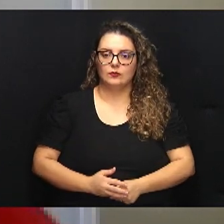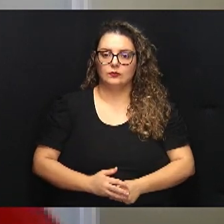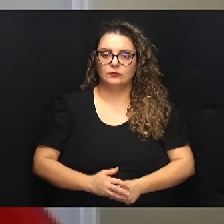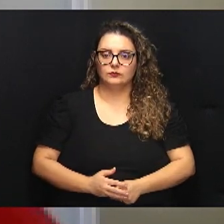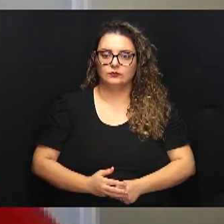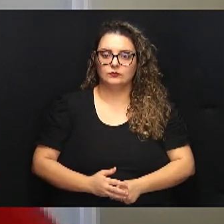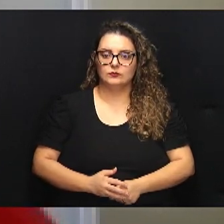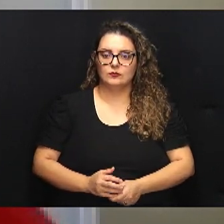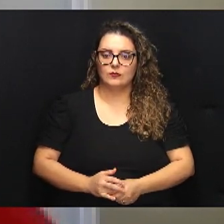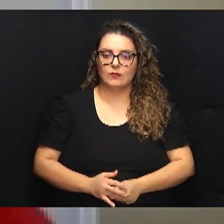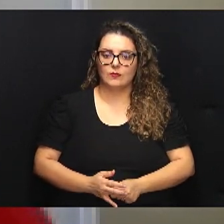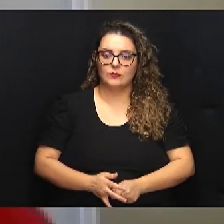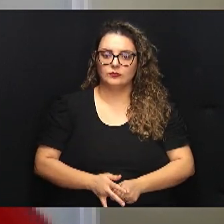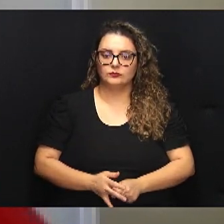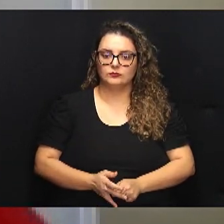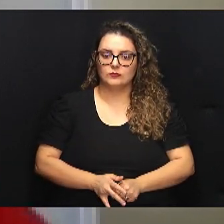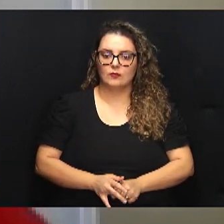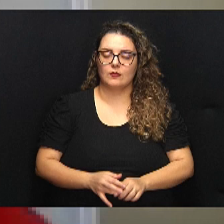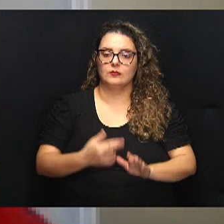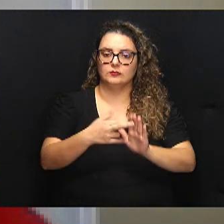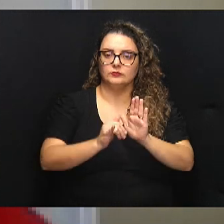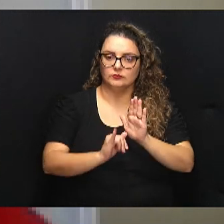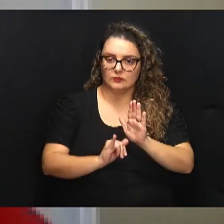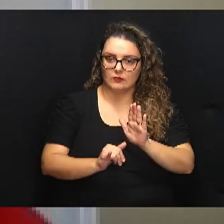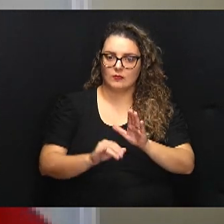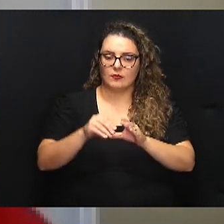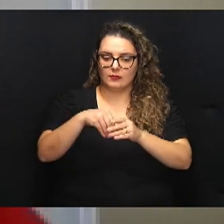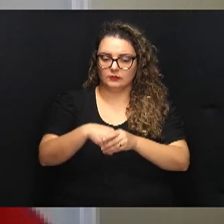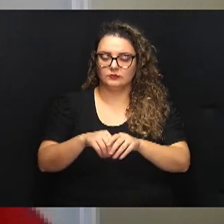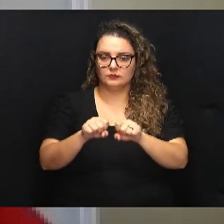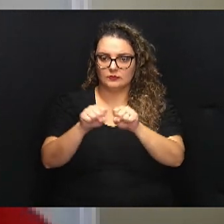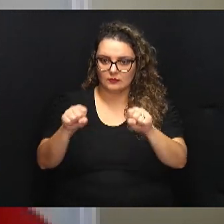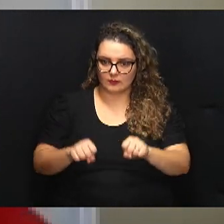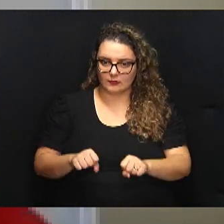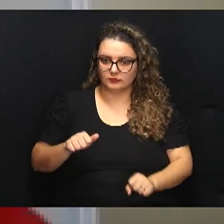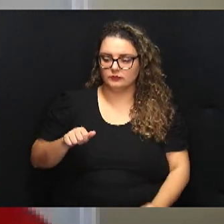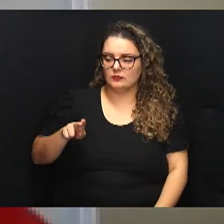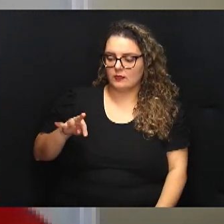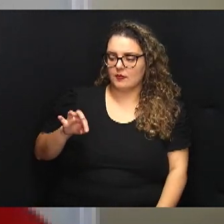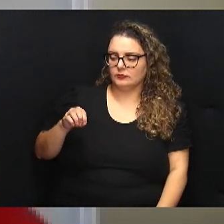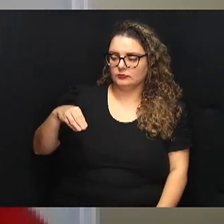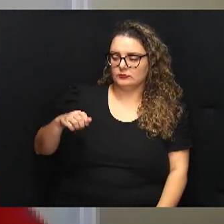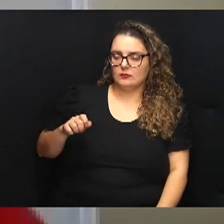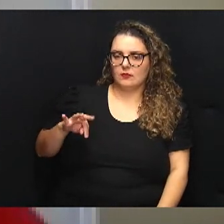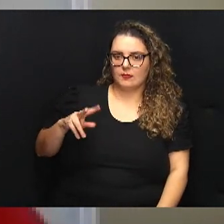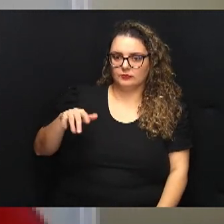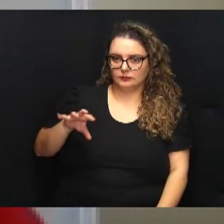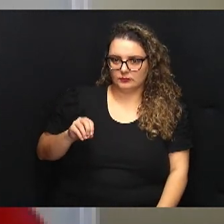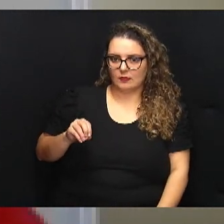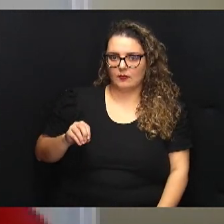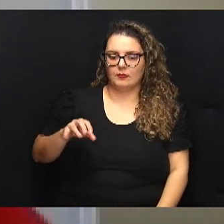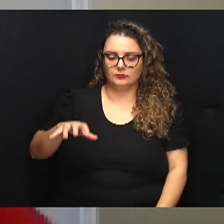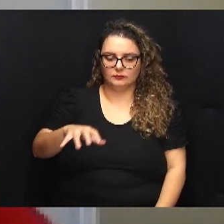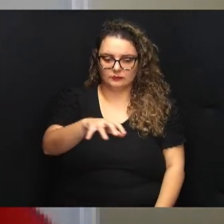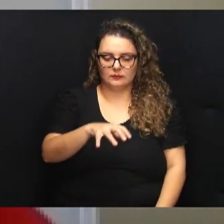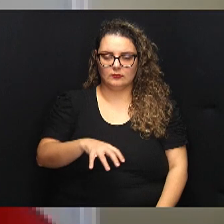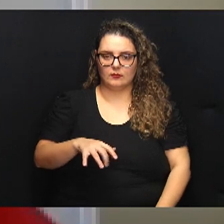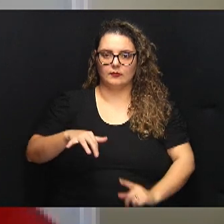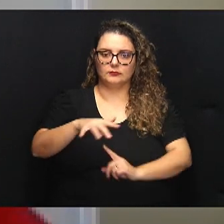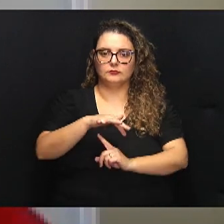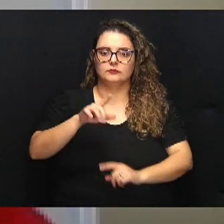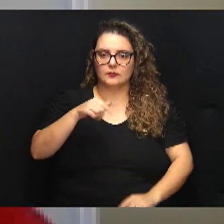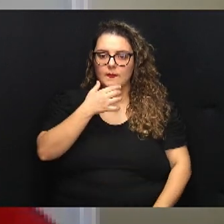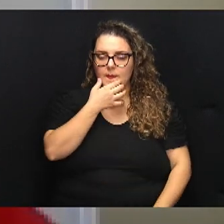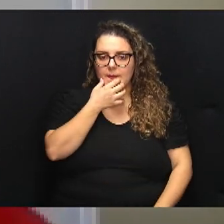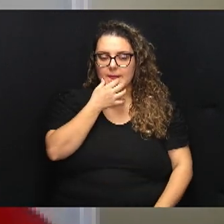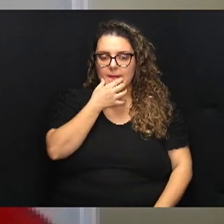Esse relatório ele é aportado no sistema automatizado do órgão ambiental e ele é emitida